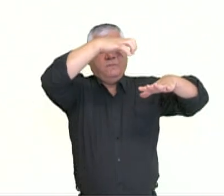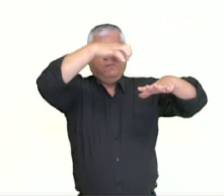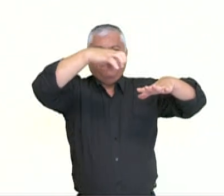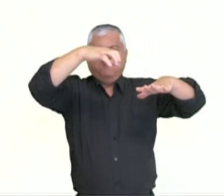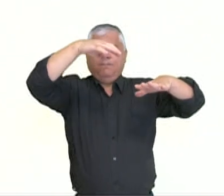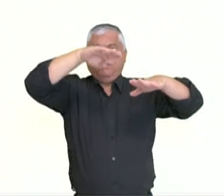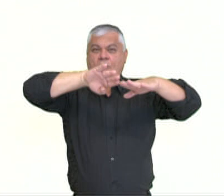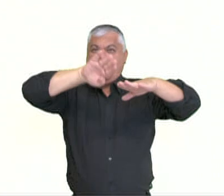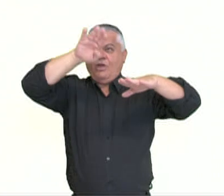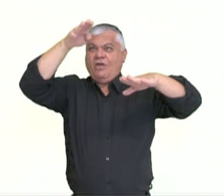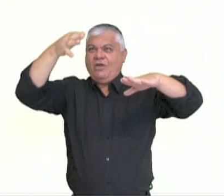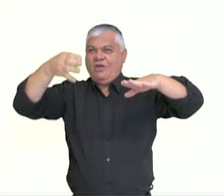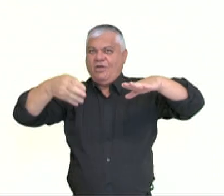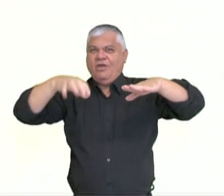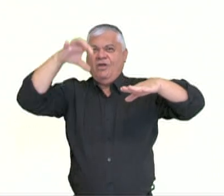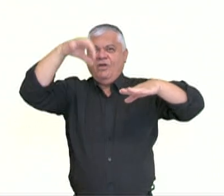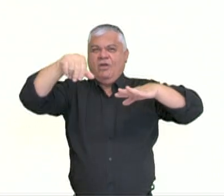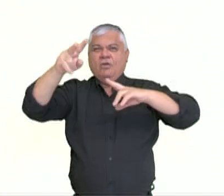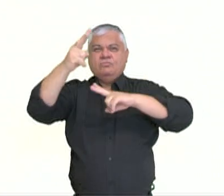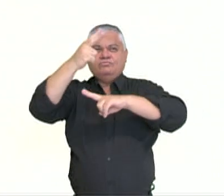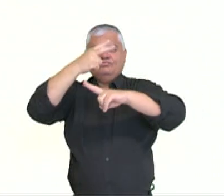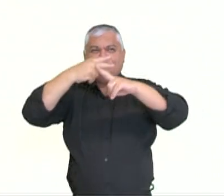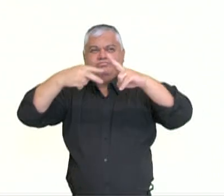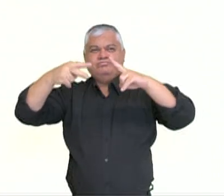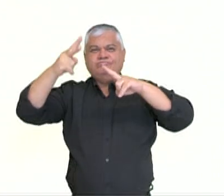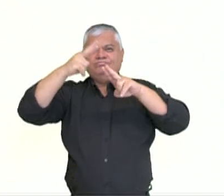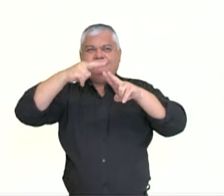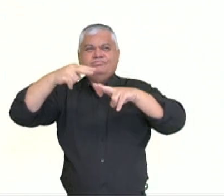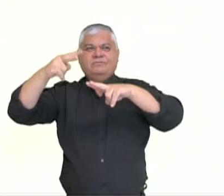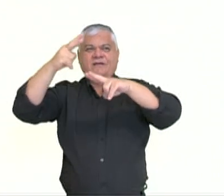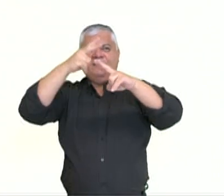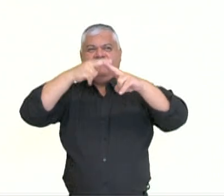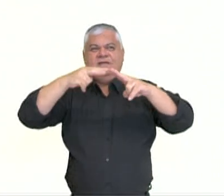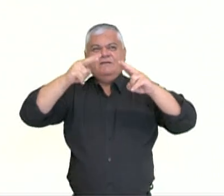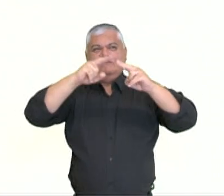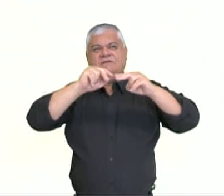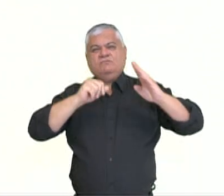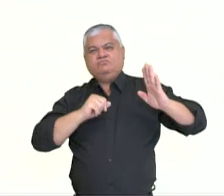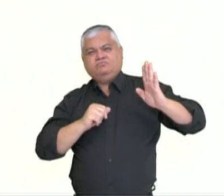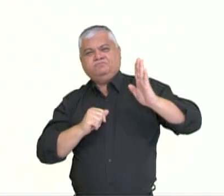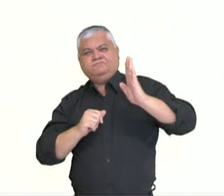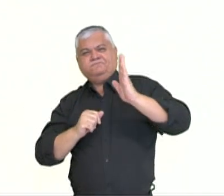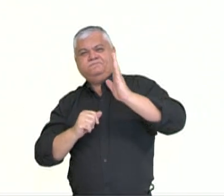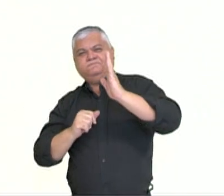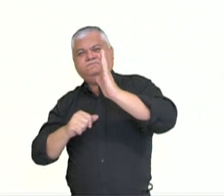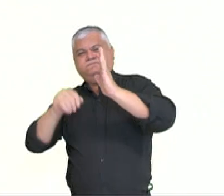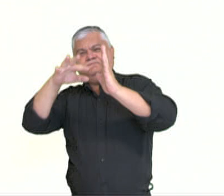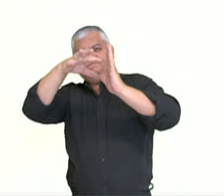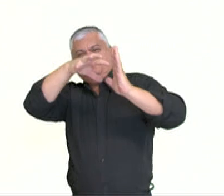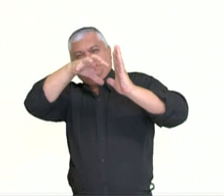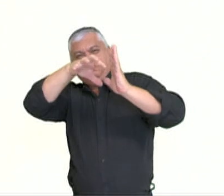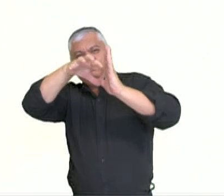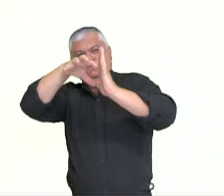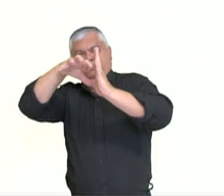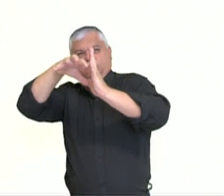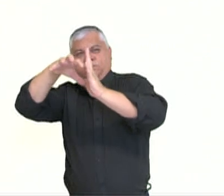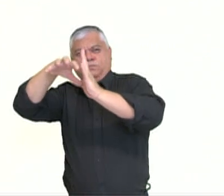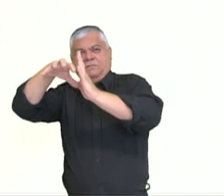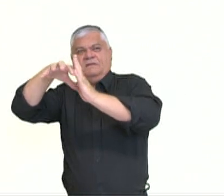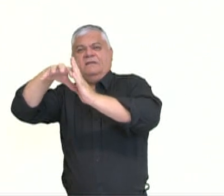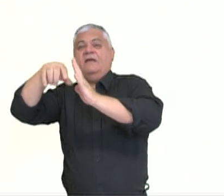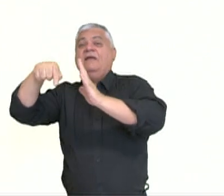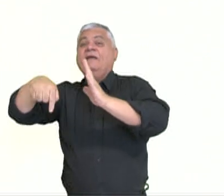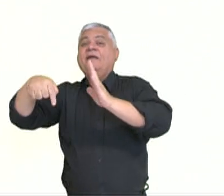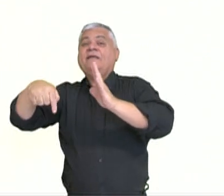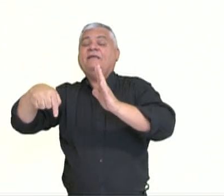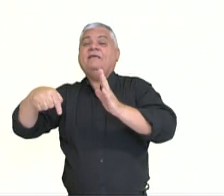de barlavento, esse vento que empurra ela em direção à serra, e na outra parte lá, depois que já passou a serra, a gente chama